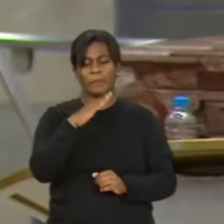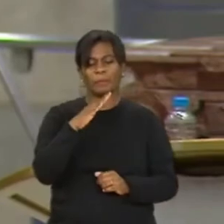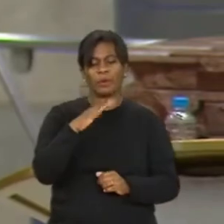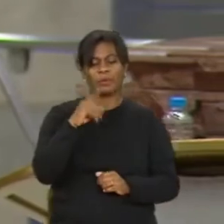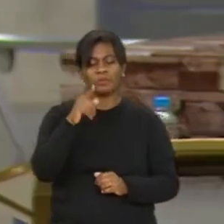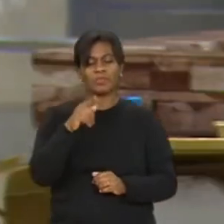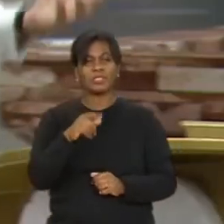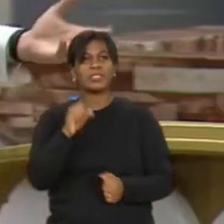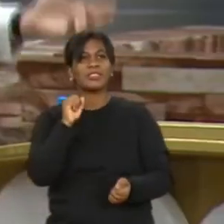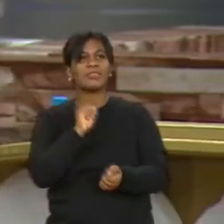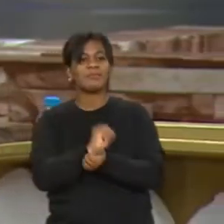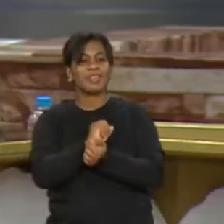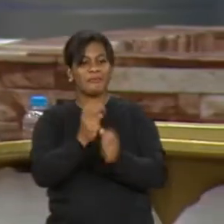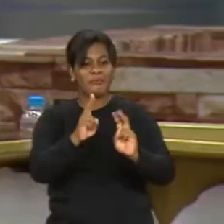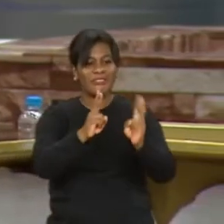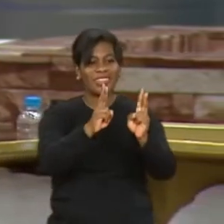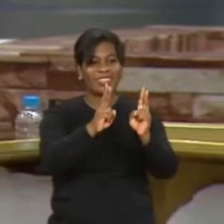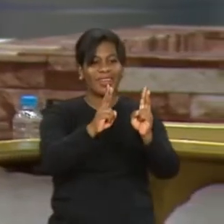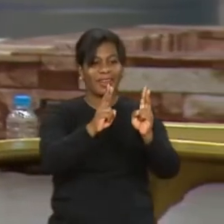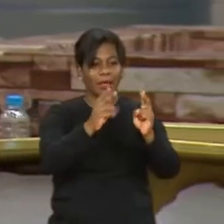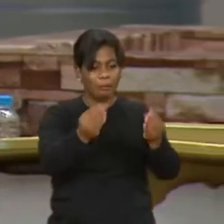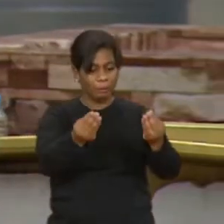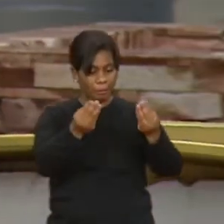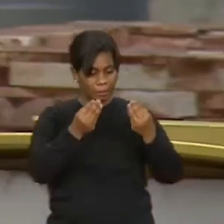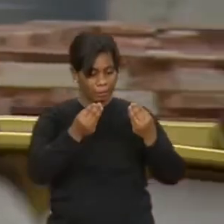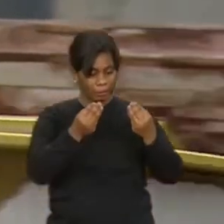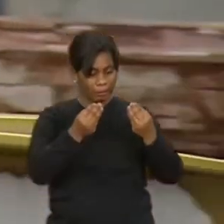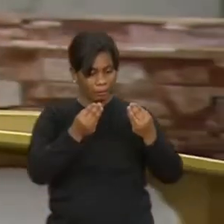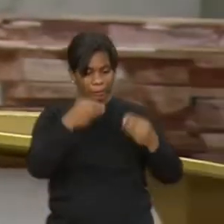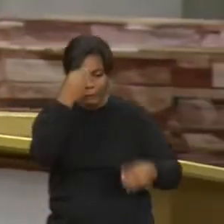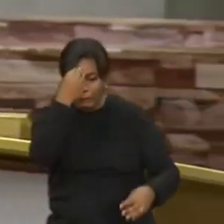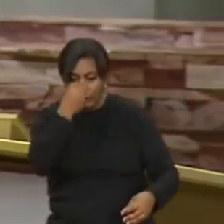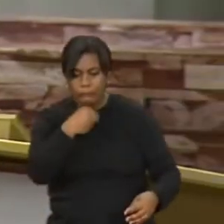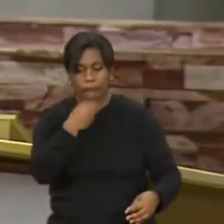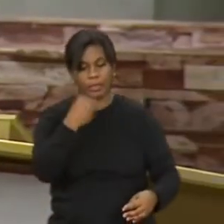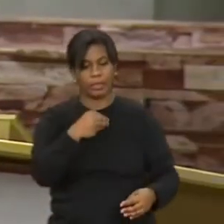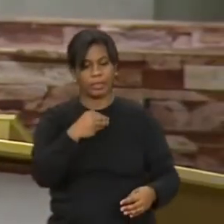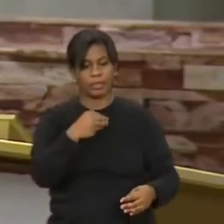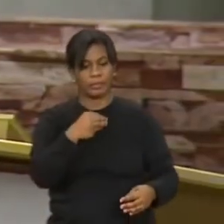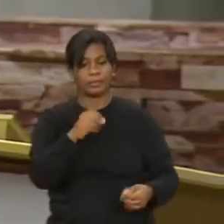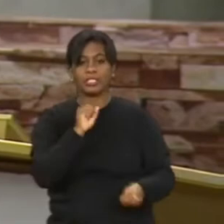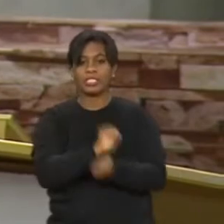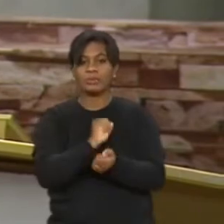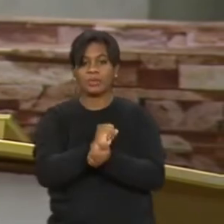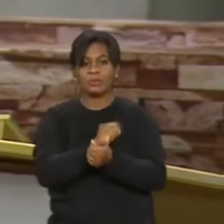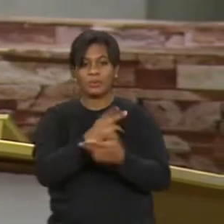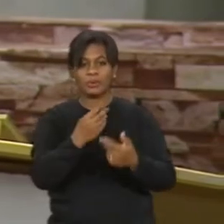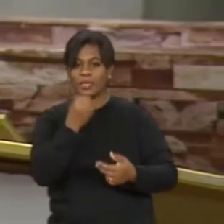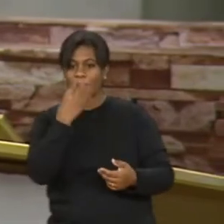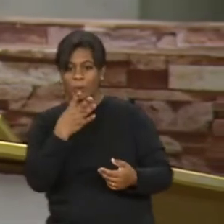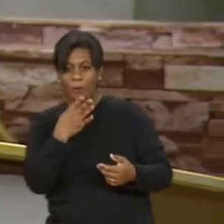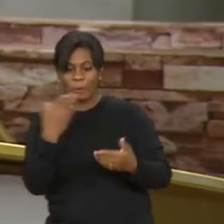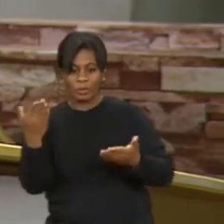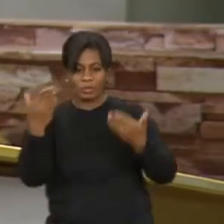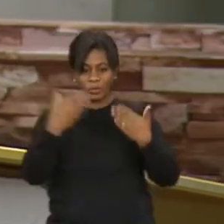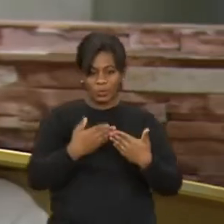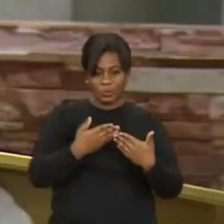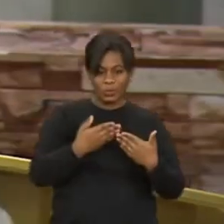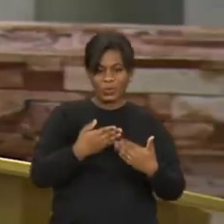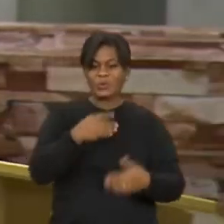você esperava uma vitória e vem uma derrota. Você esperava uma coisa boa e vem uma coisa péssima. É o dia